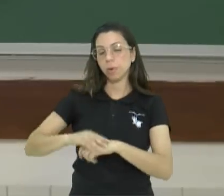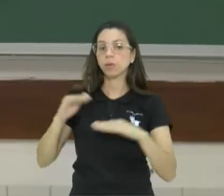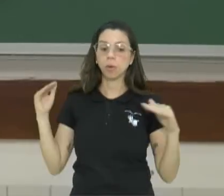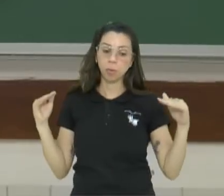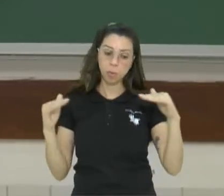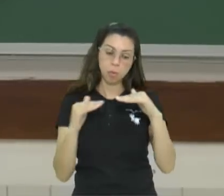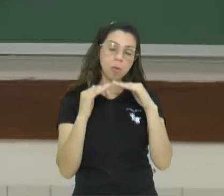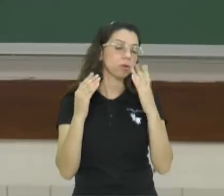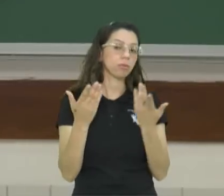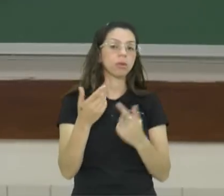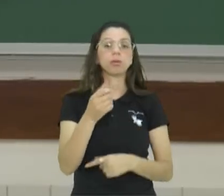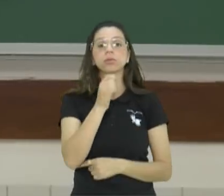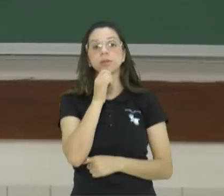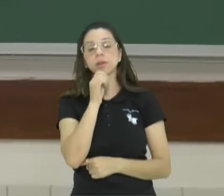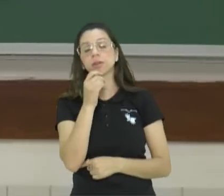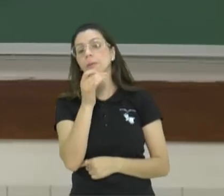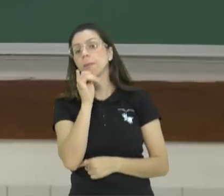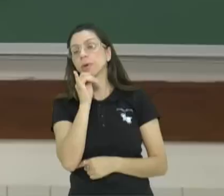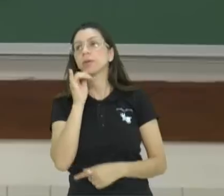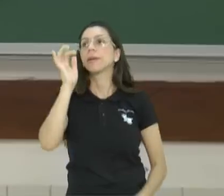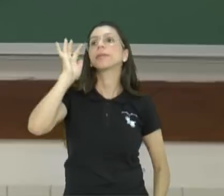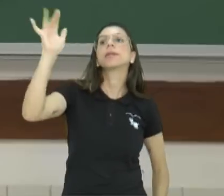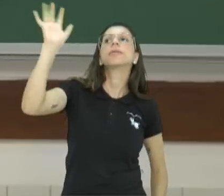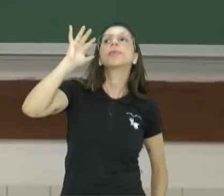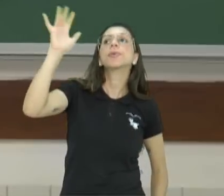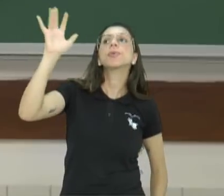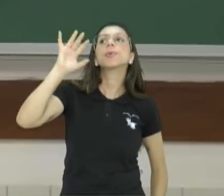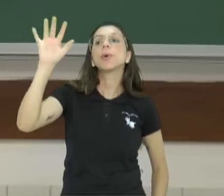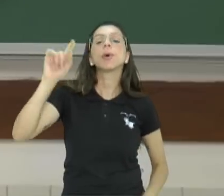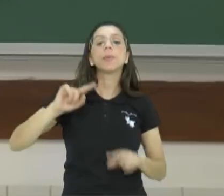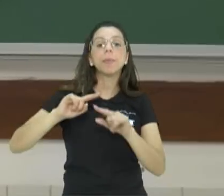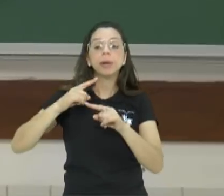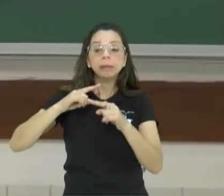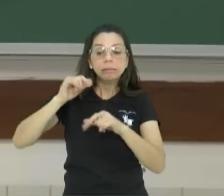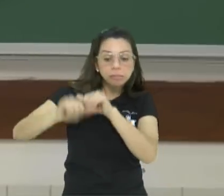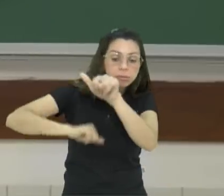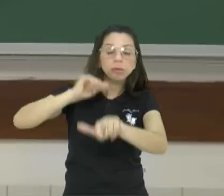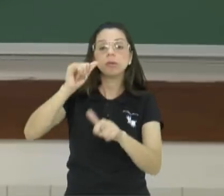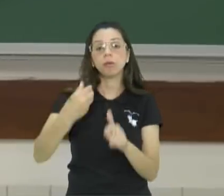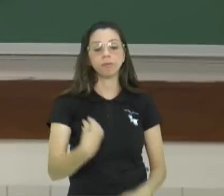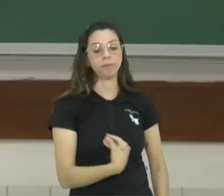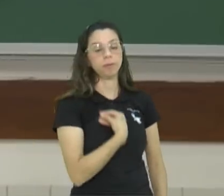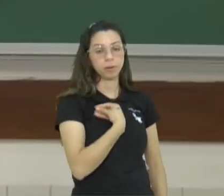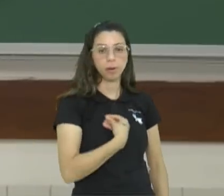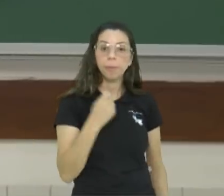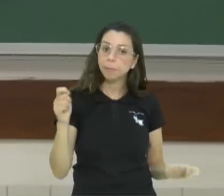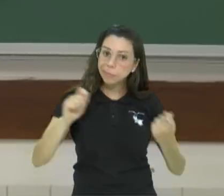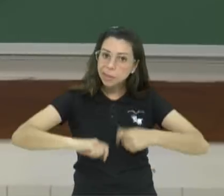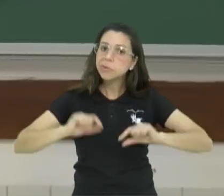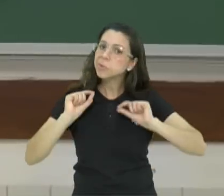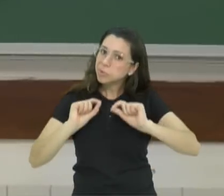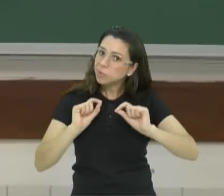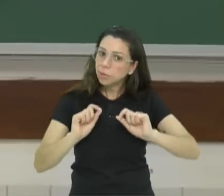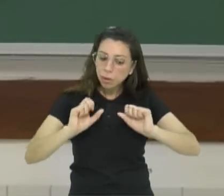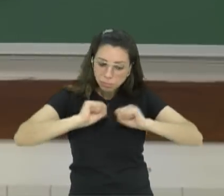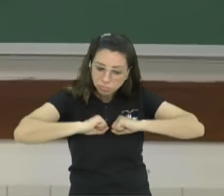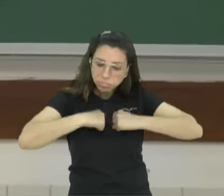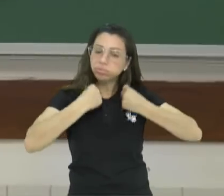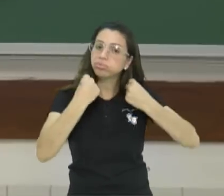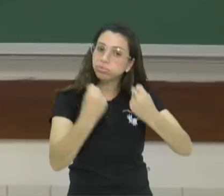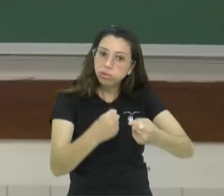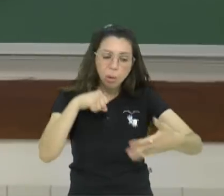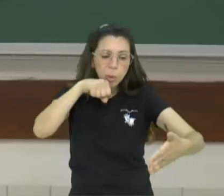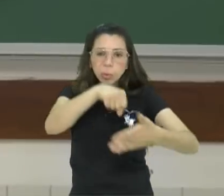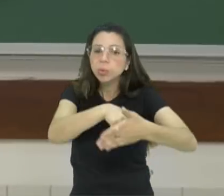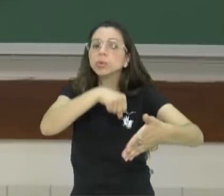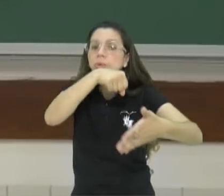Não adianta só nós termos sonhos. Para que os sonhos virem realidade, nós precisamos ter determinação. Precisamos correr